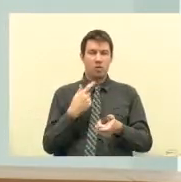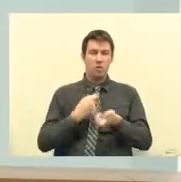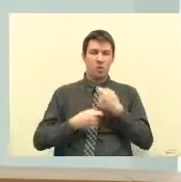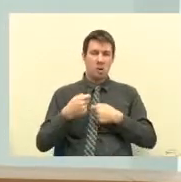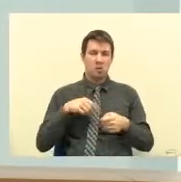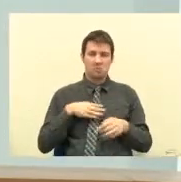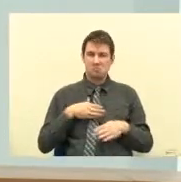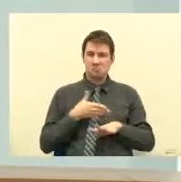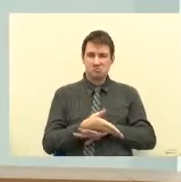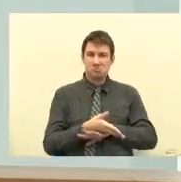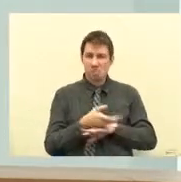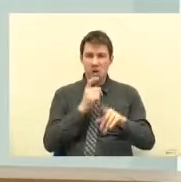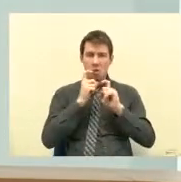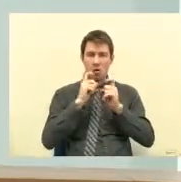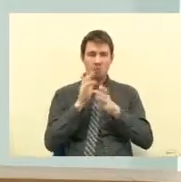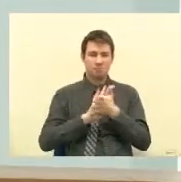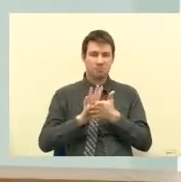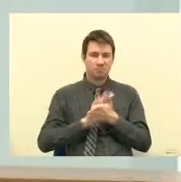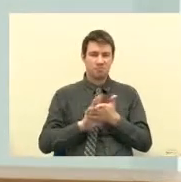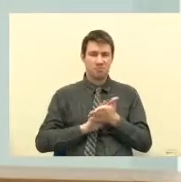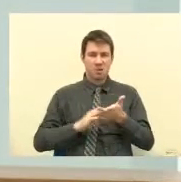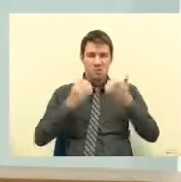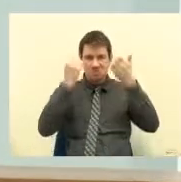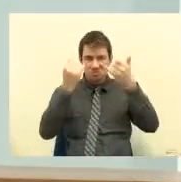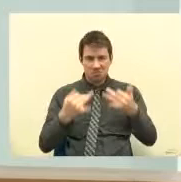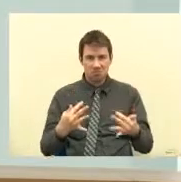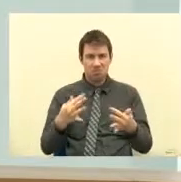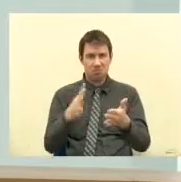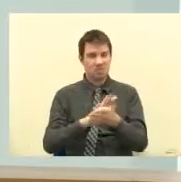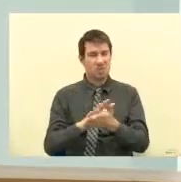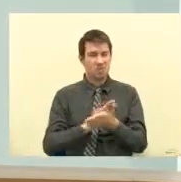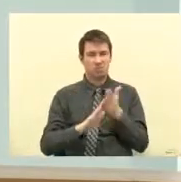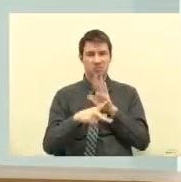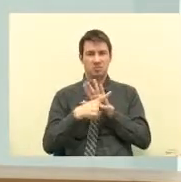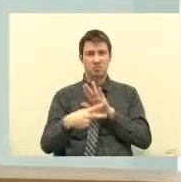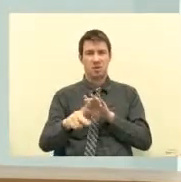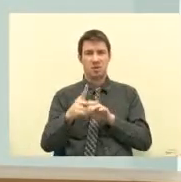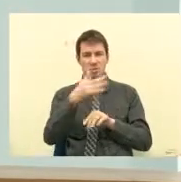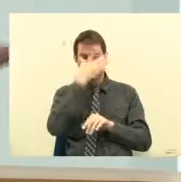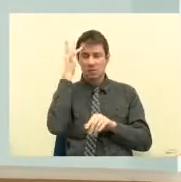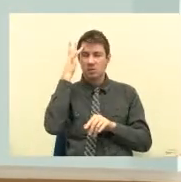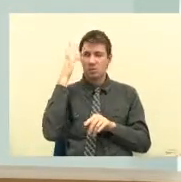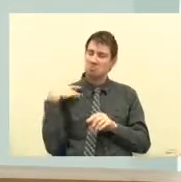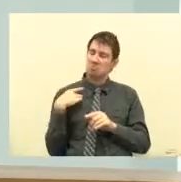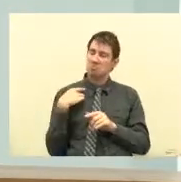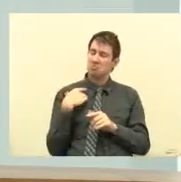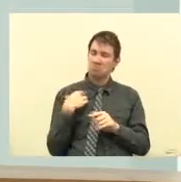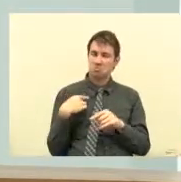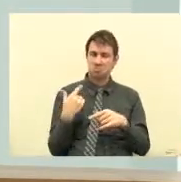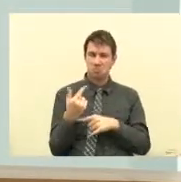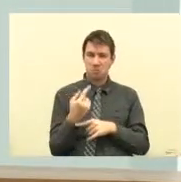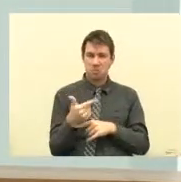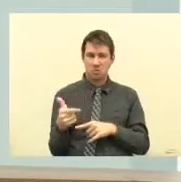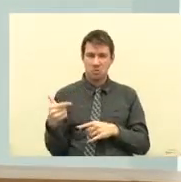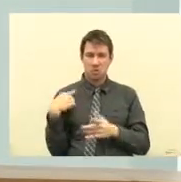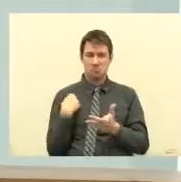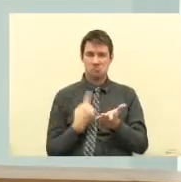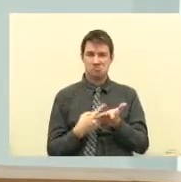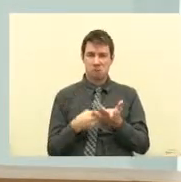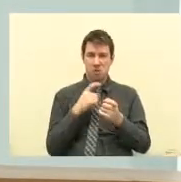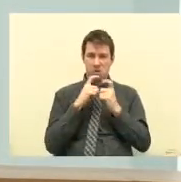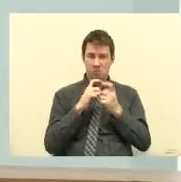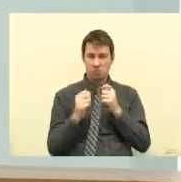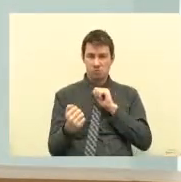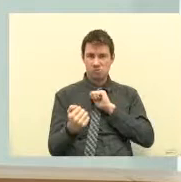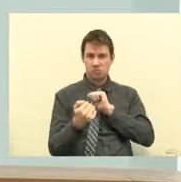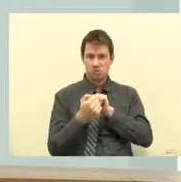reunião, não dá satisfação para a comunidade, não recebe os comerciantes, não recebe os síndicos